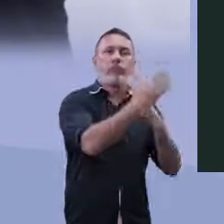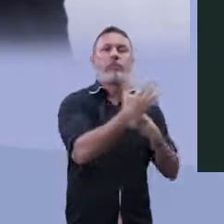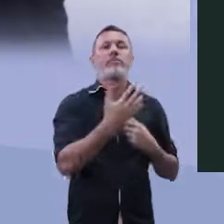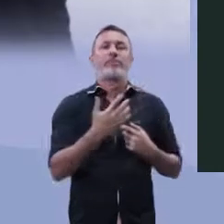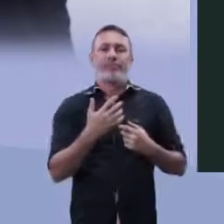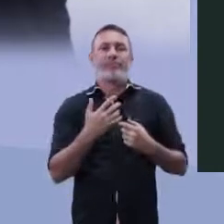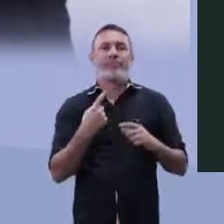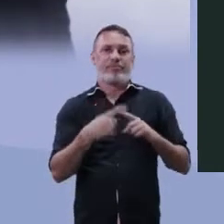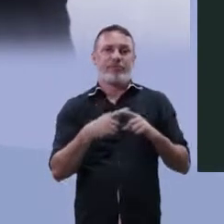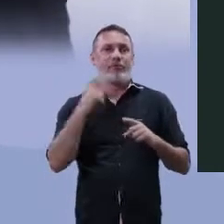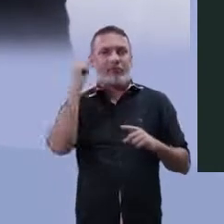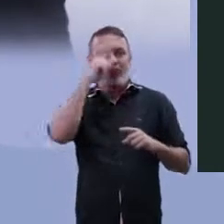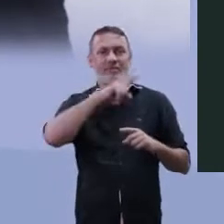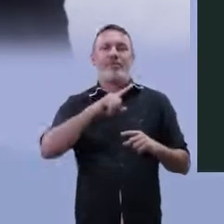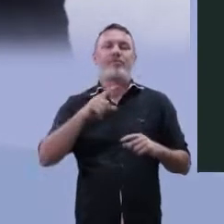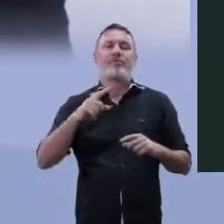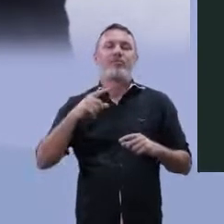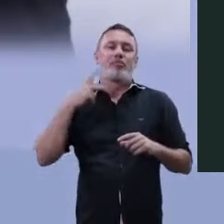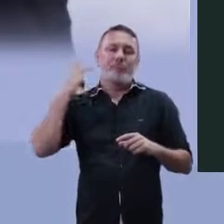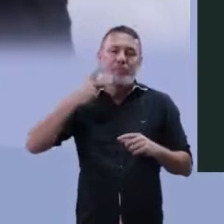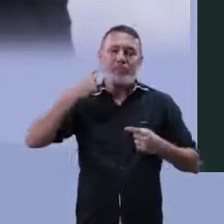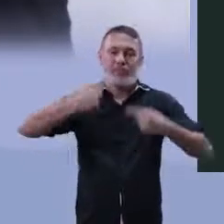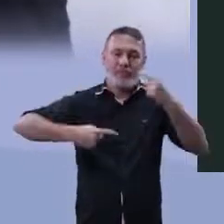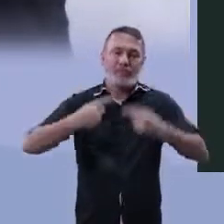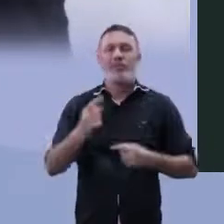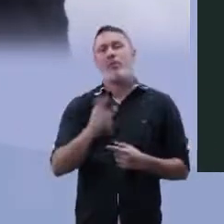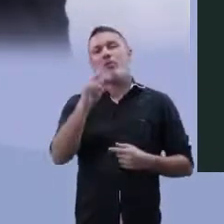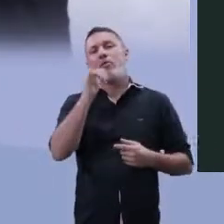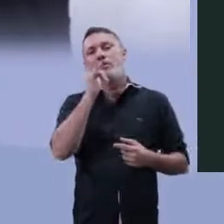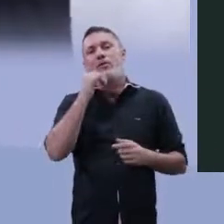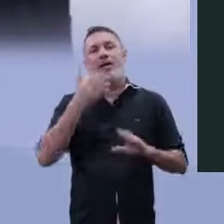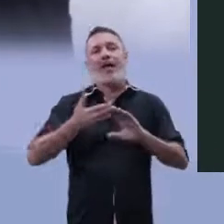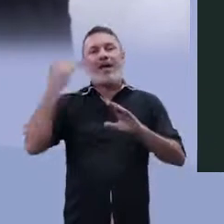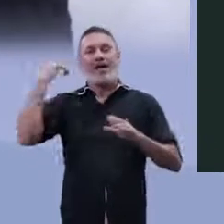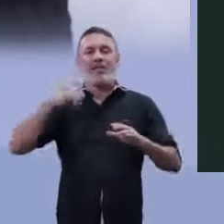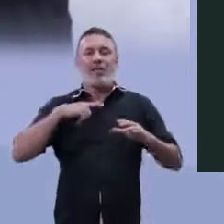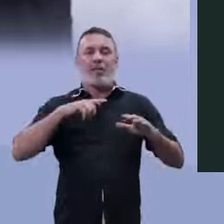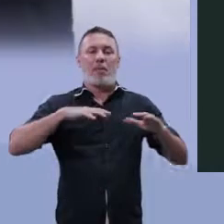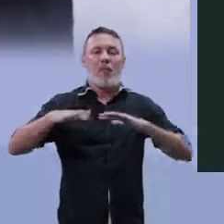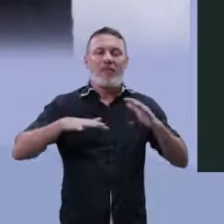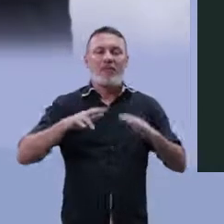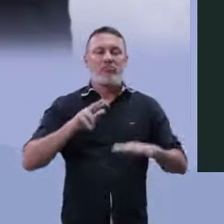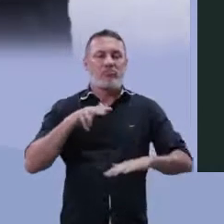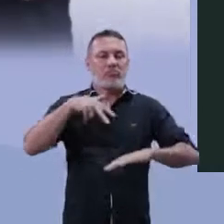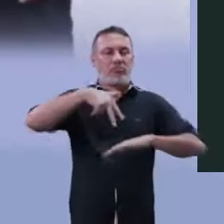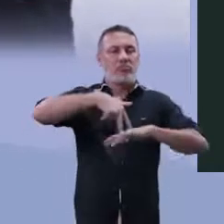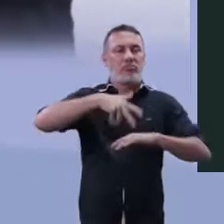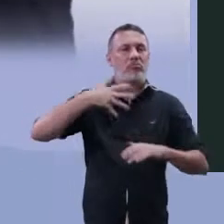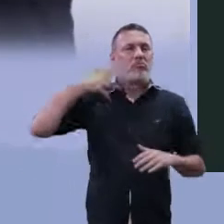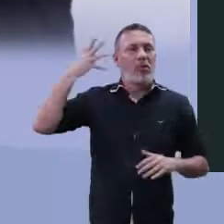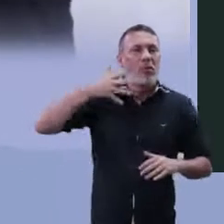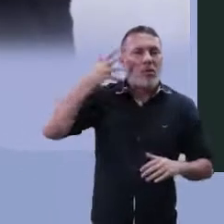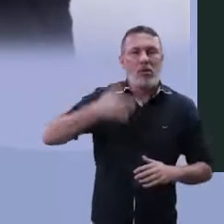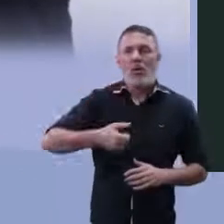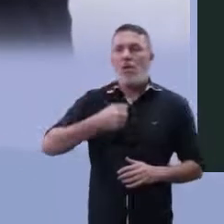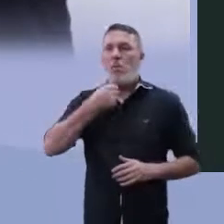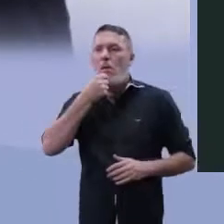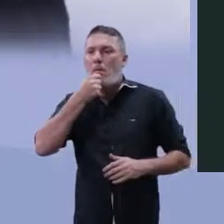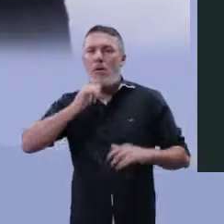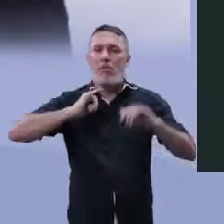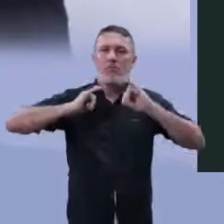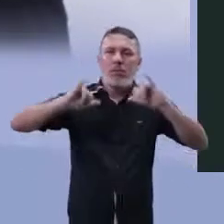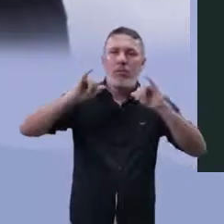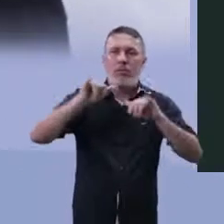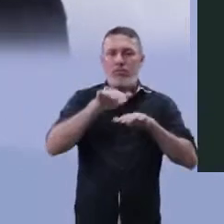dentro da arena política. Então, por exemplo, os comícios, as participações, as manifestações de massa, elas têm sido,